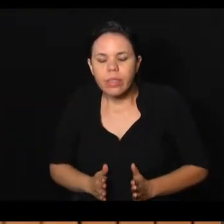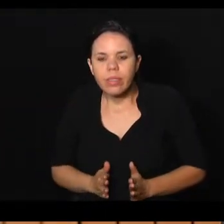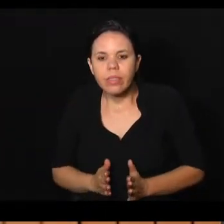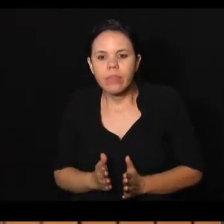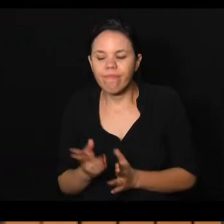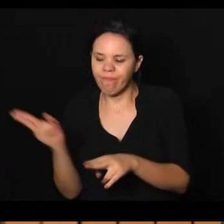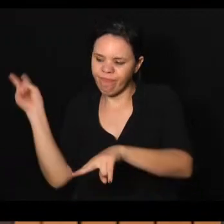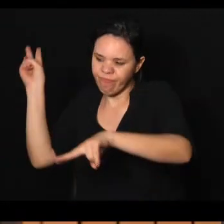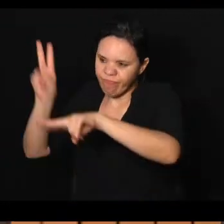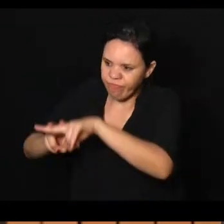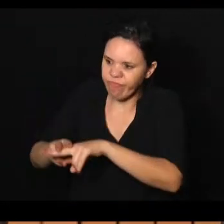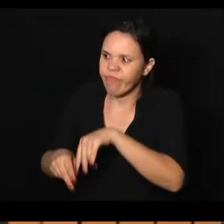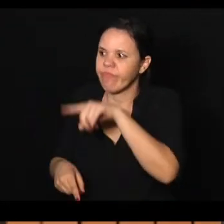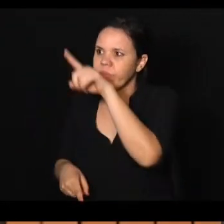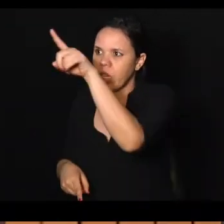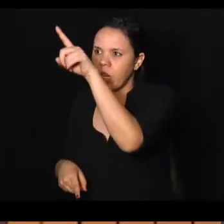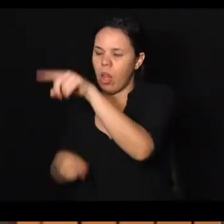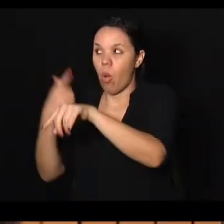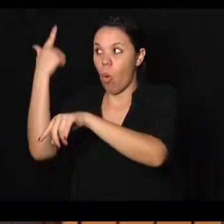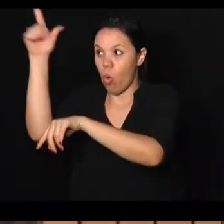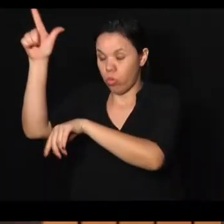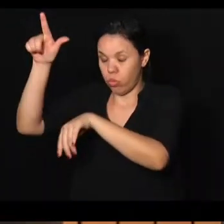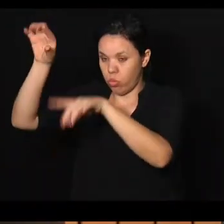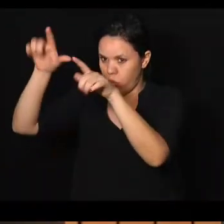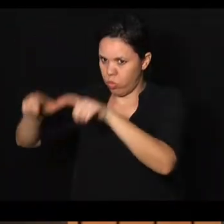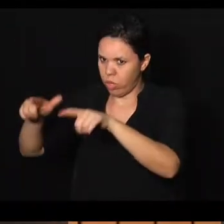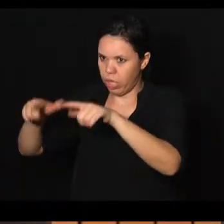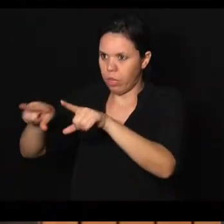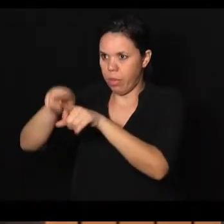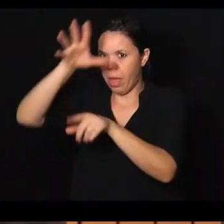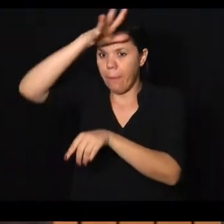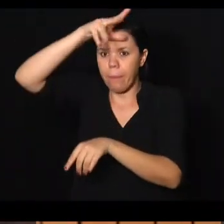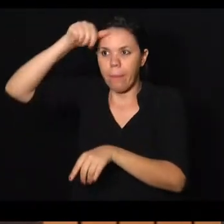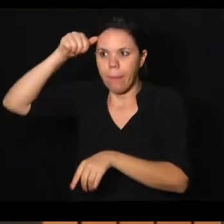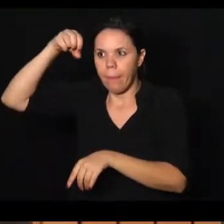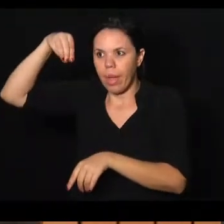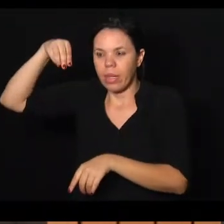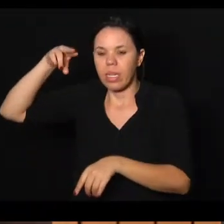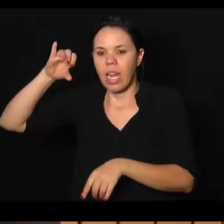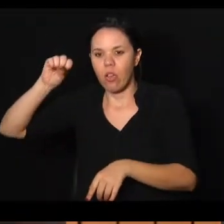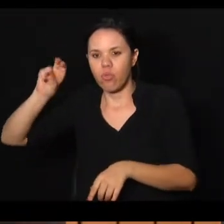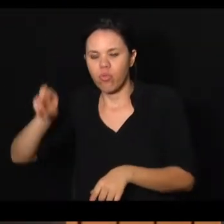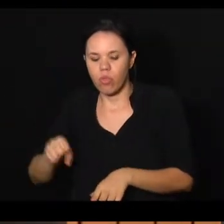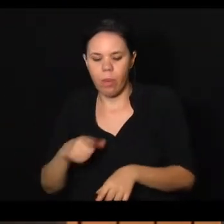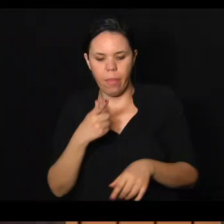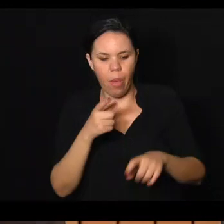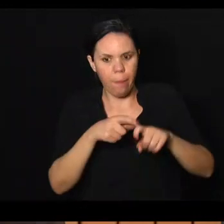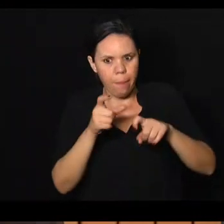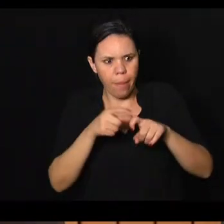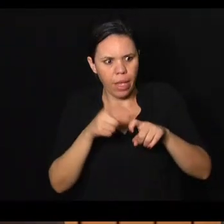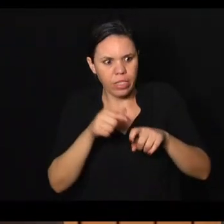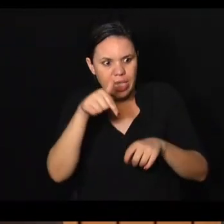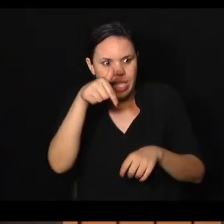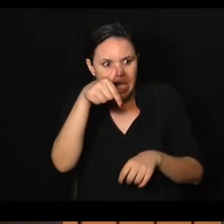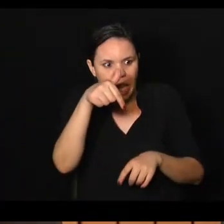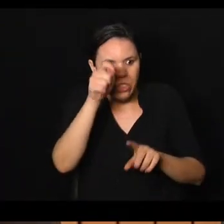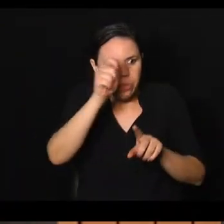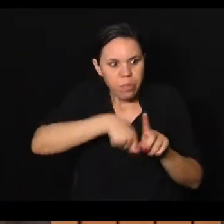Prendemos em Manaus um médico que estava no motel com uma menina de 7 meses de